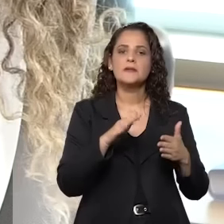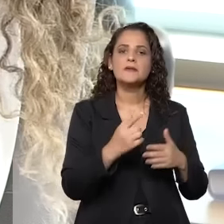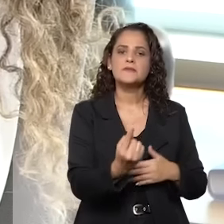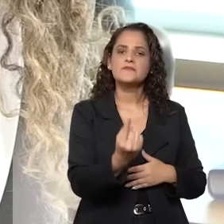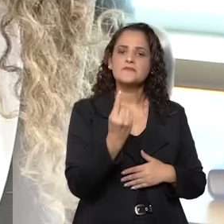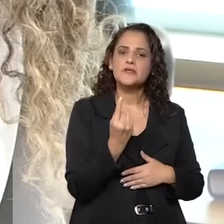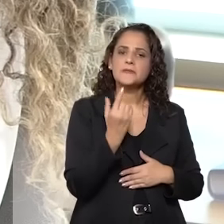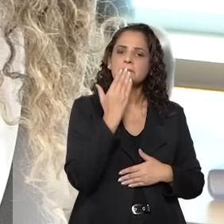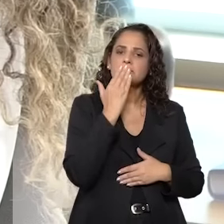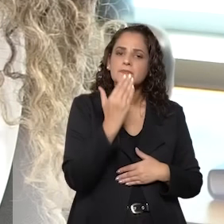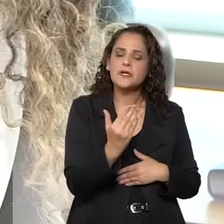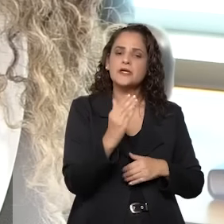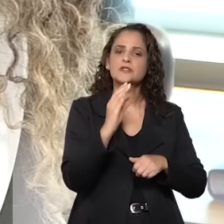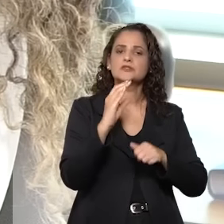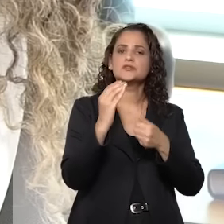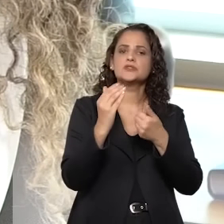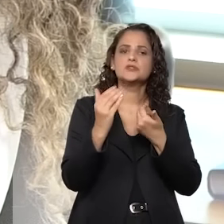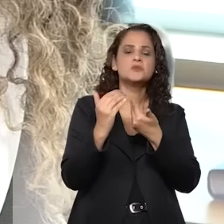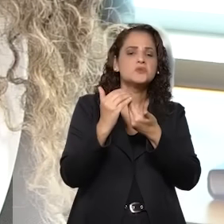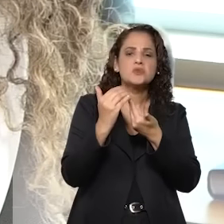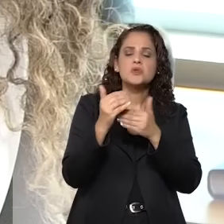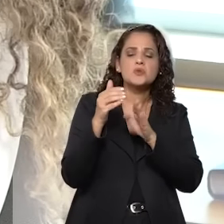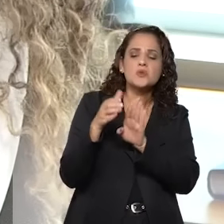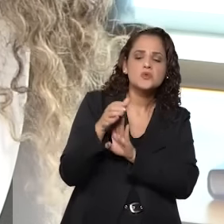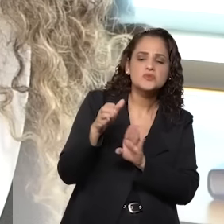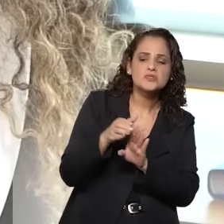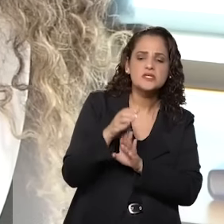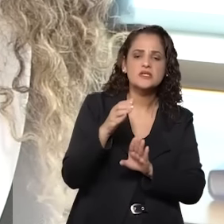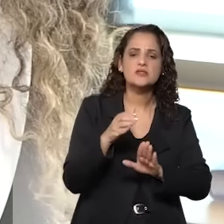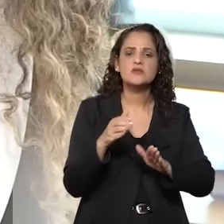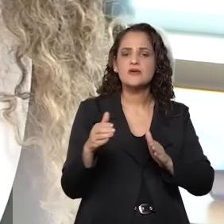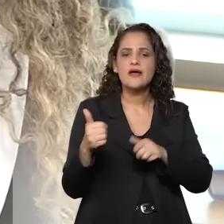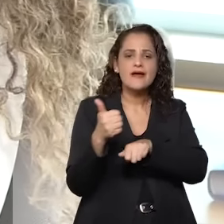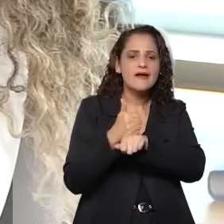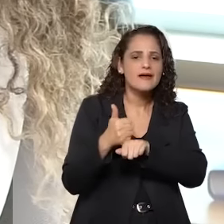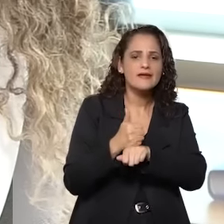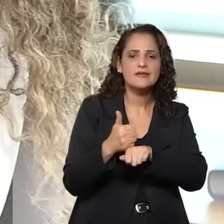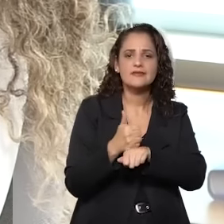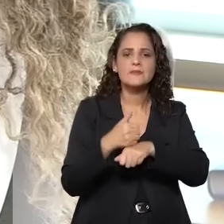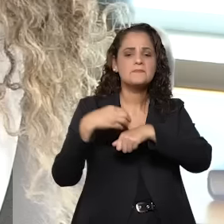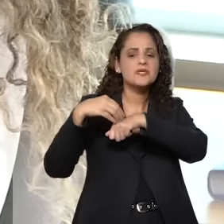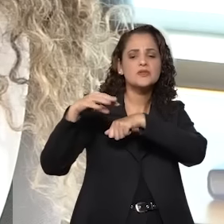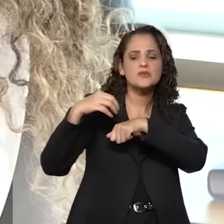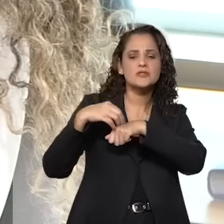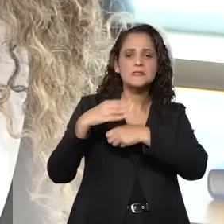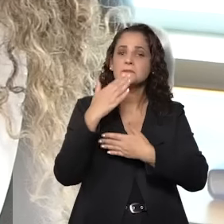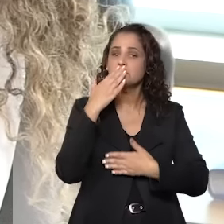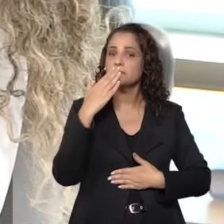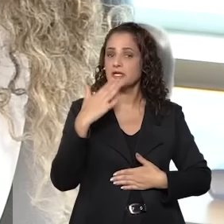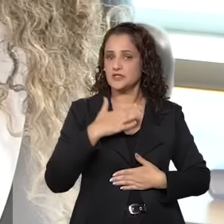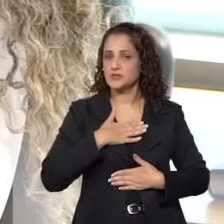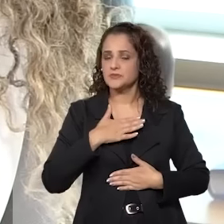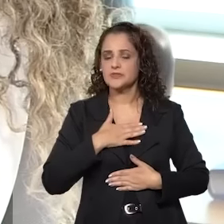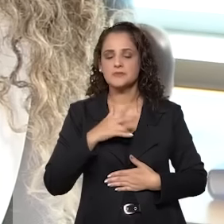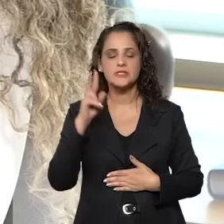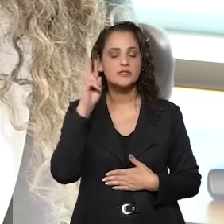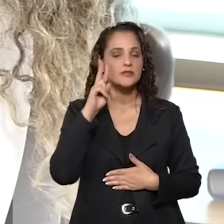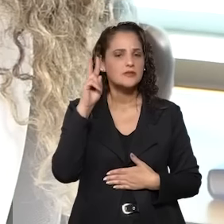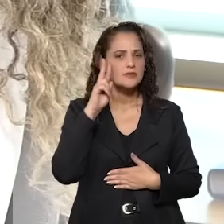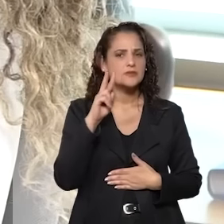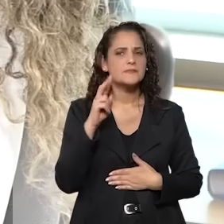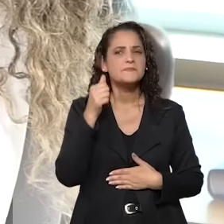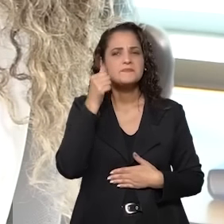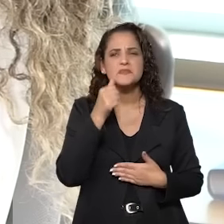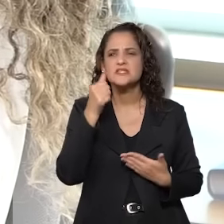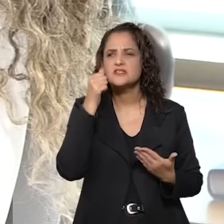eu me lembro algum tempo atrás que eu um um uma uma menina muito jovem 20 21 anos veio me pedir uma ajuda porque assim